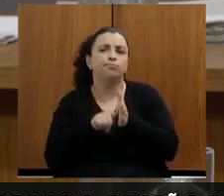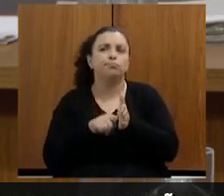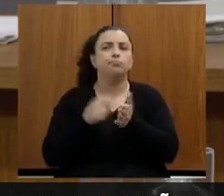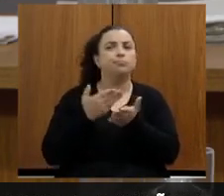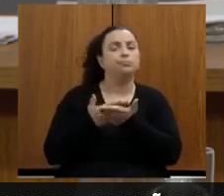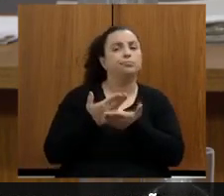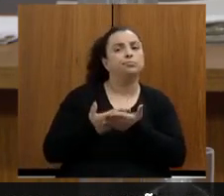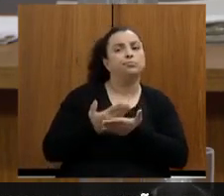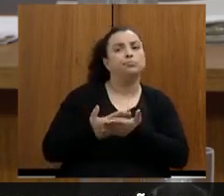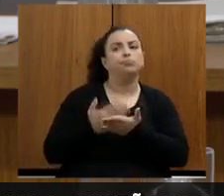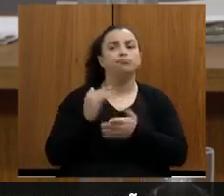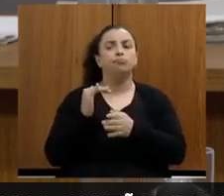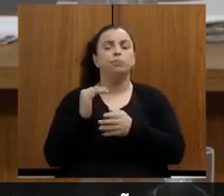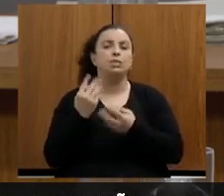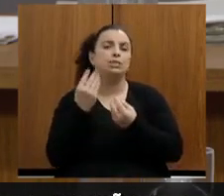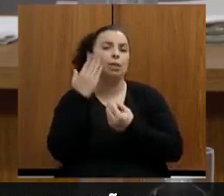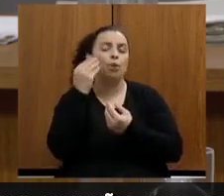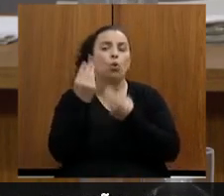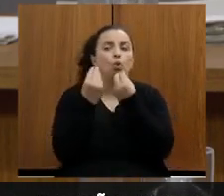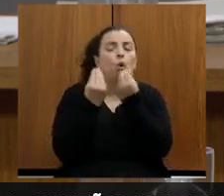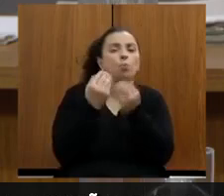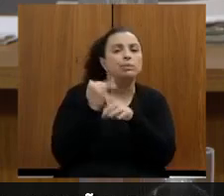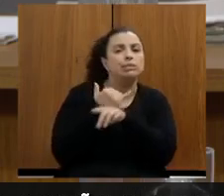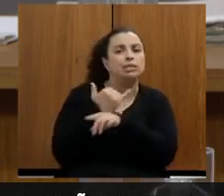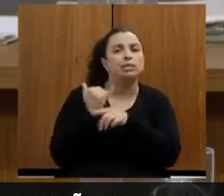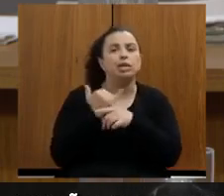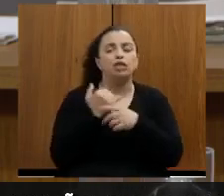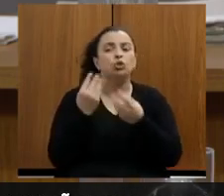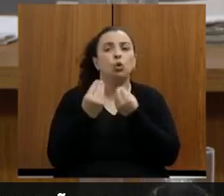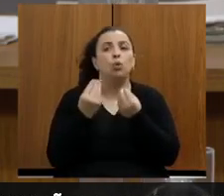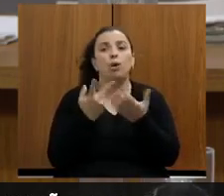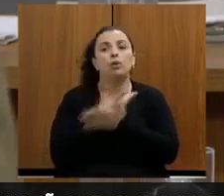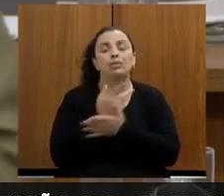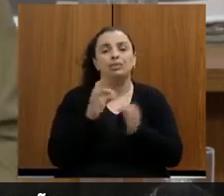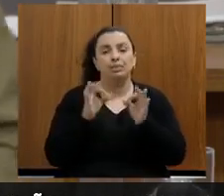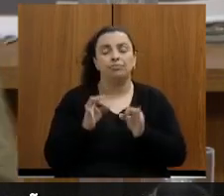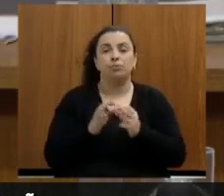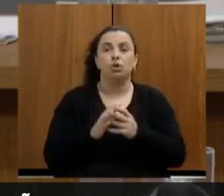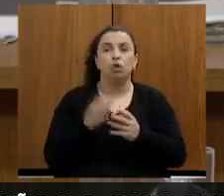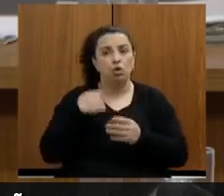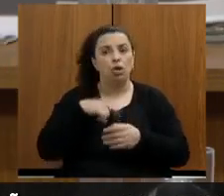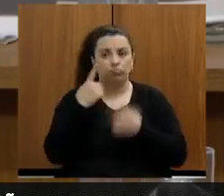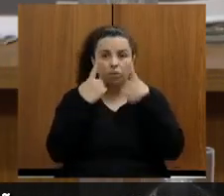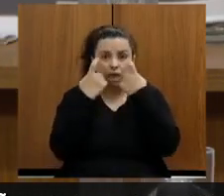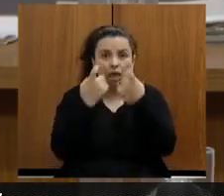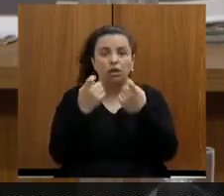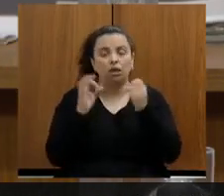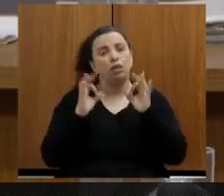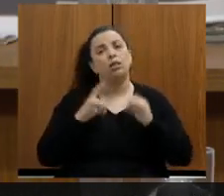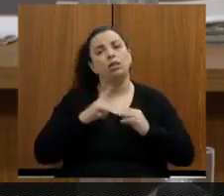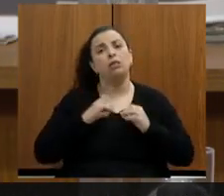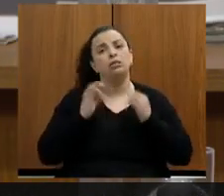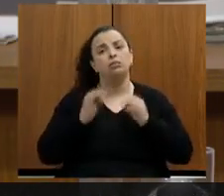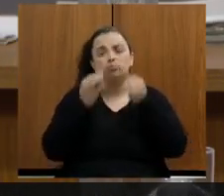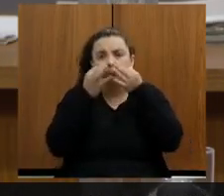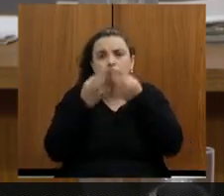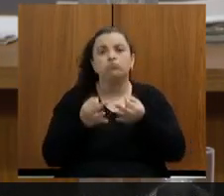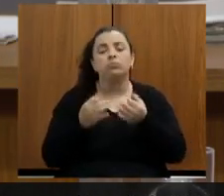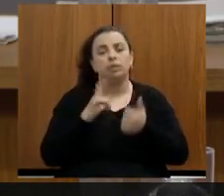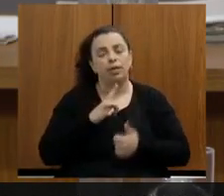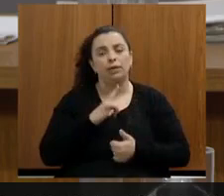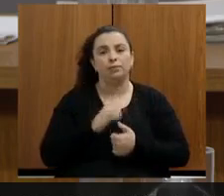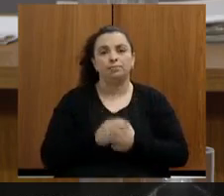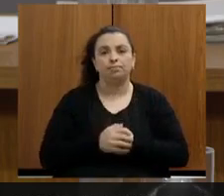seria isso e como é que a gente pode que a gente tem muito interesse sim inclusive é nós temos